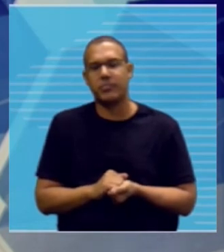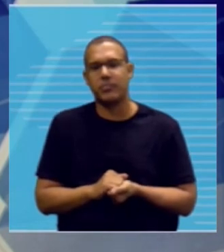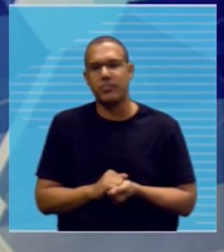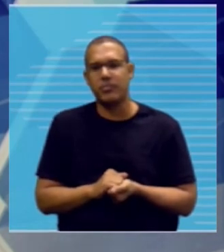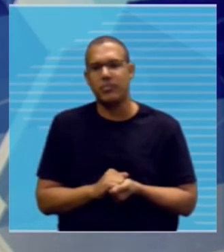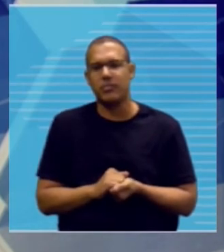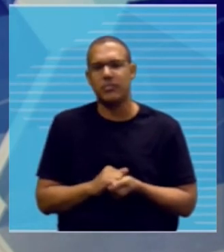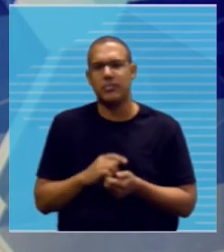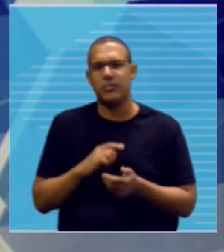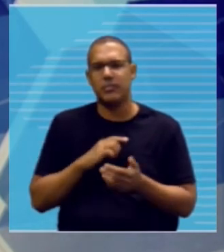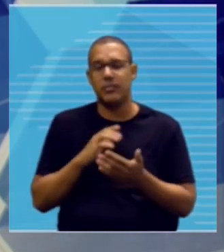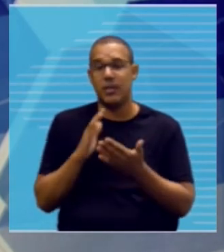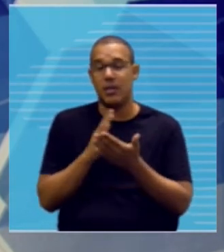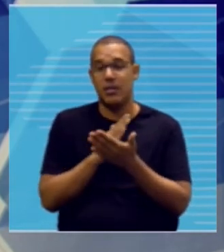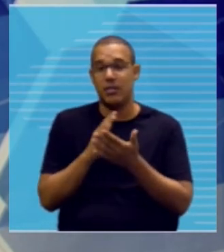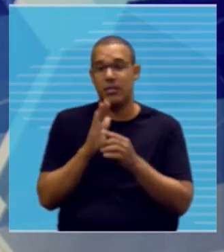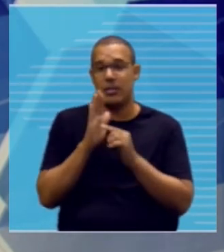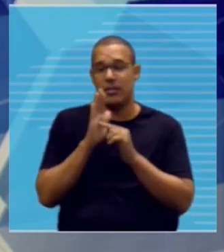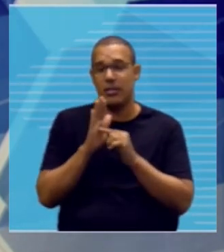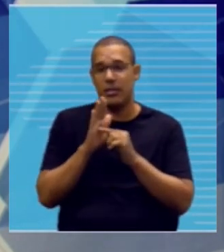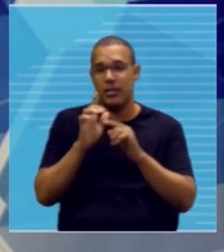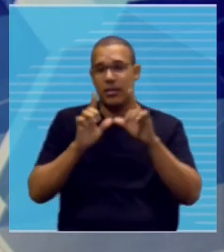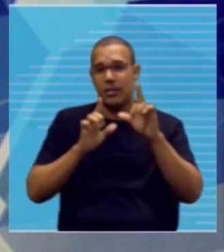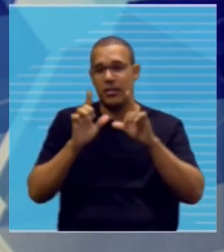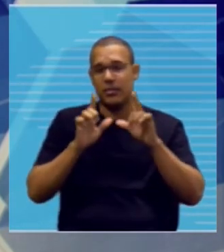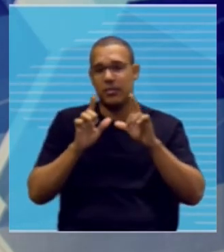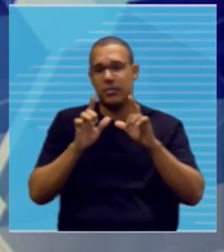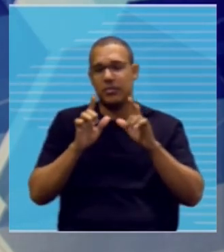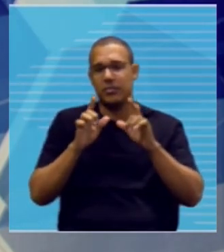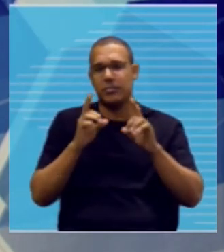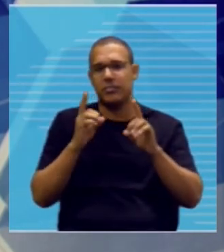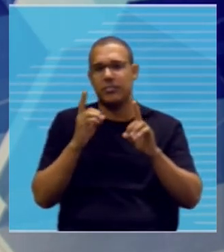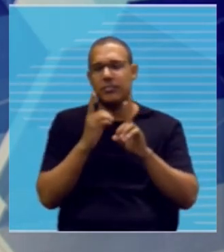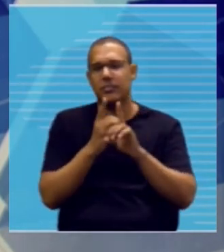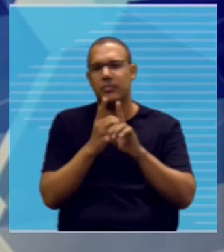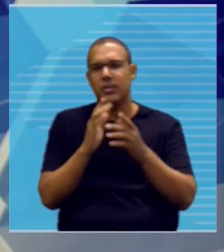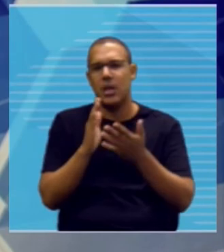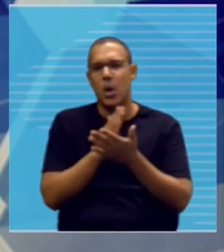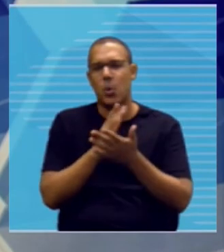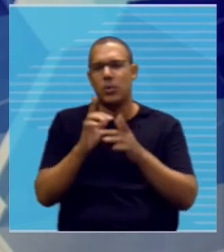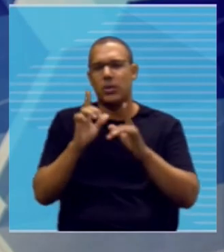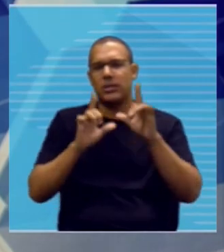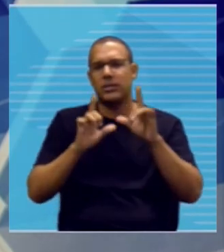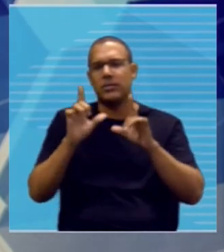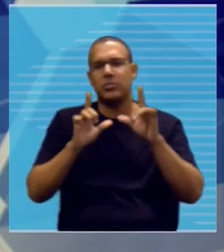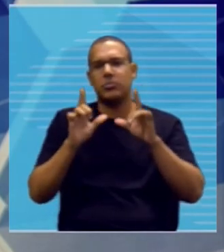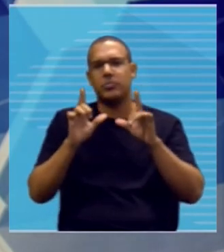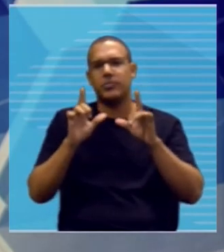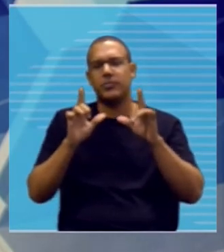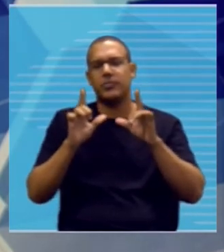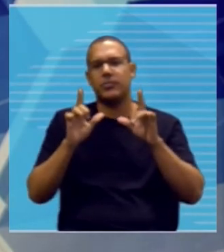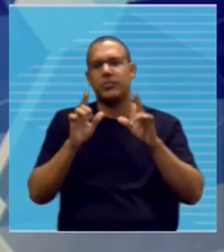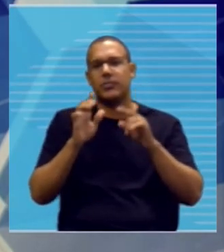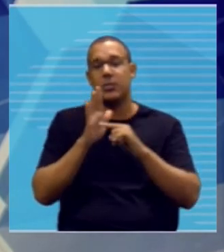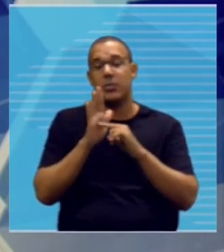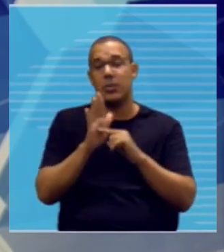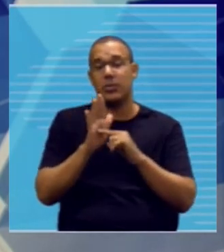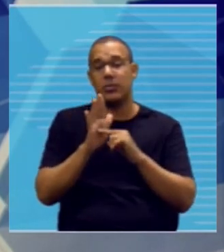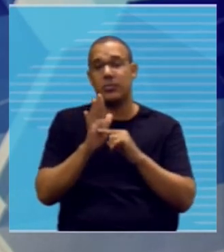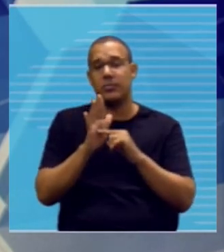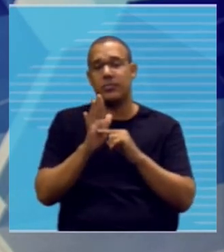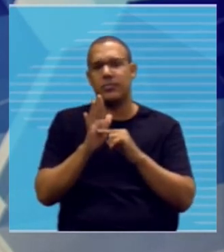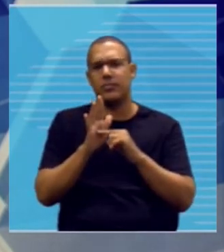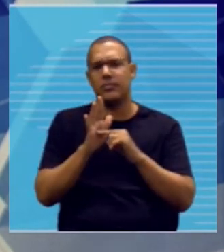vezes você vai assistir televisão por exemplo você encontra alguns programas de TV que falam